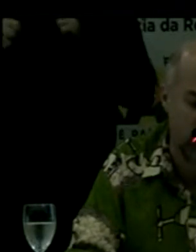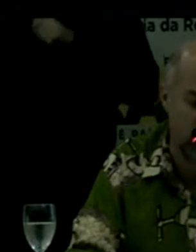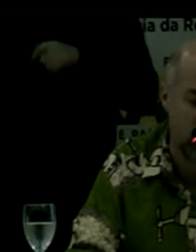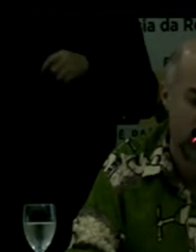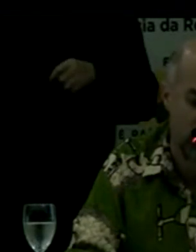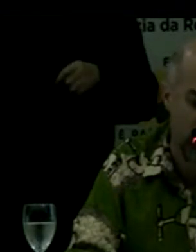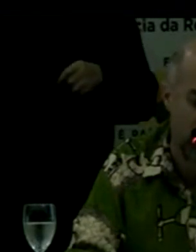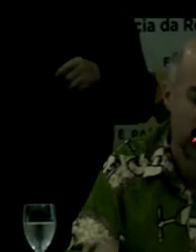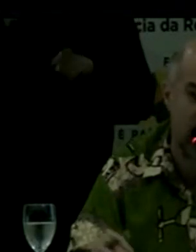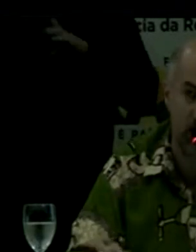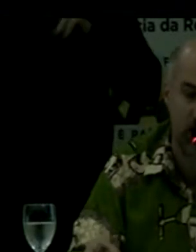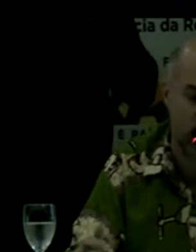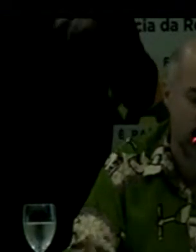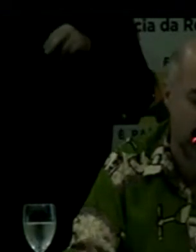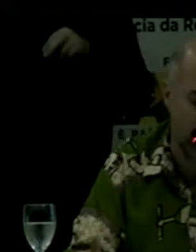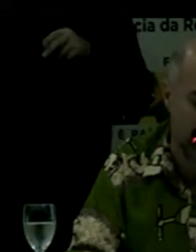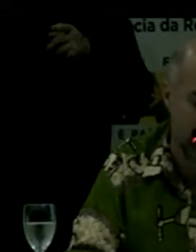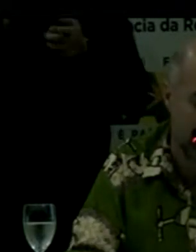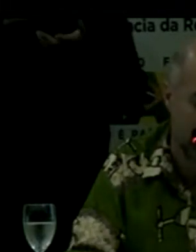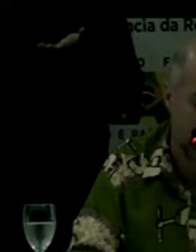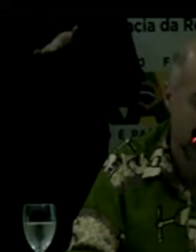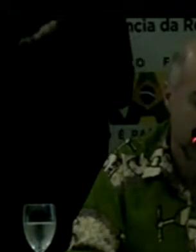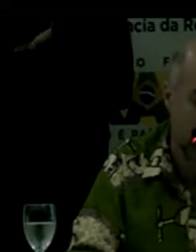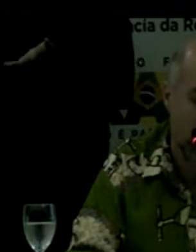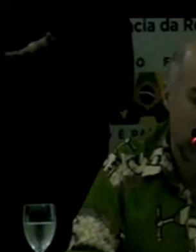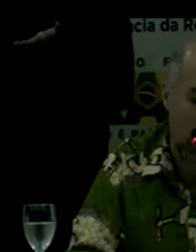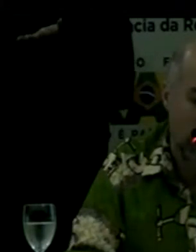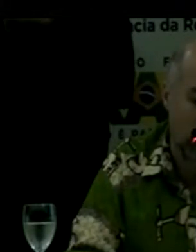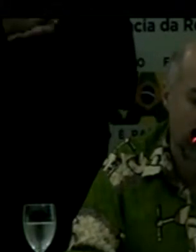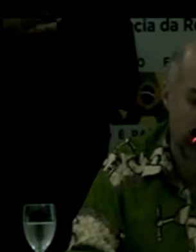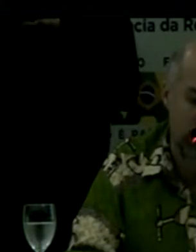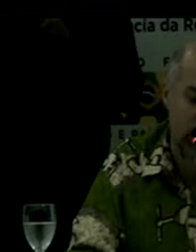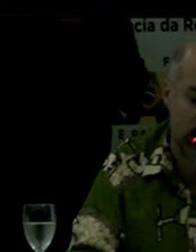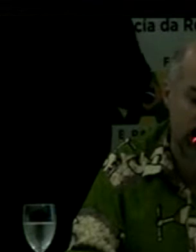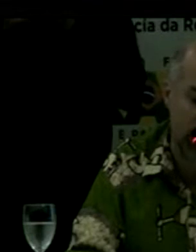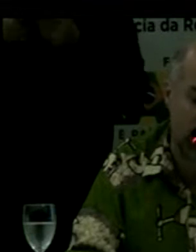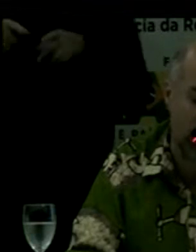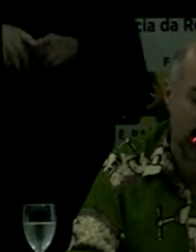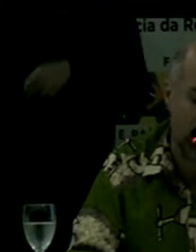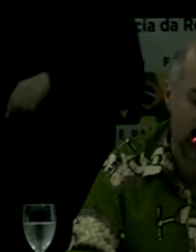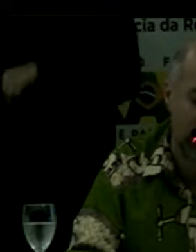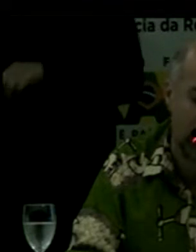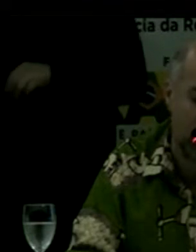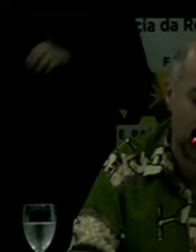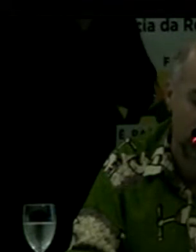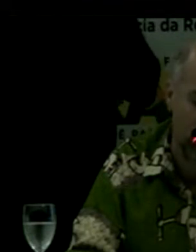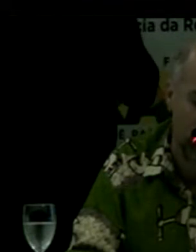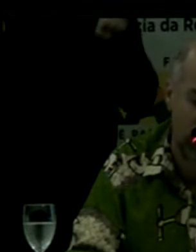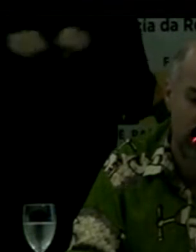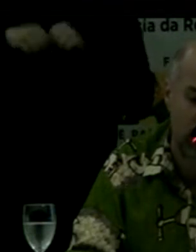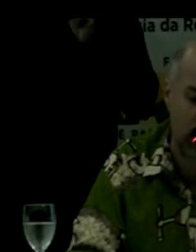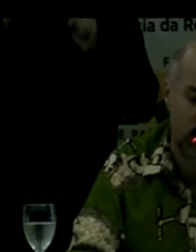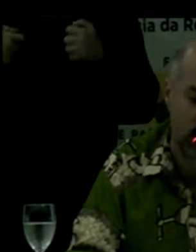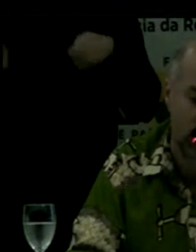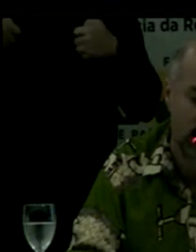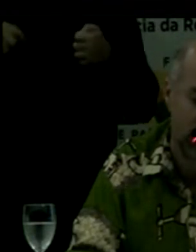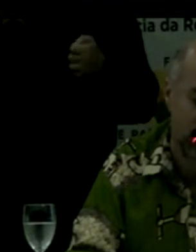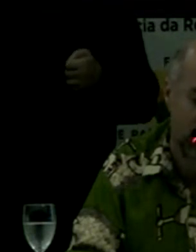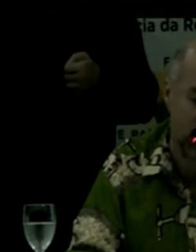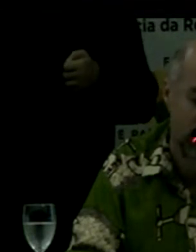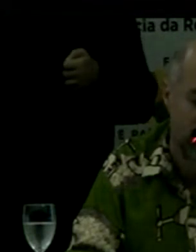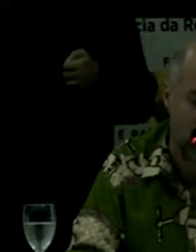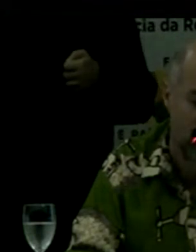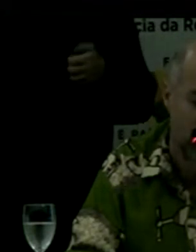diferentes níveis, por exemplo, desde as conferências. A coordenação do sistema poderia ser promotora e estimuladora